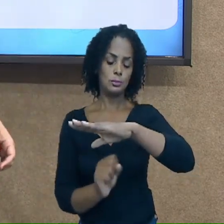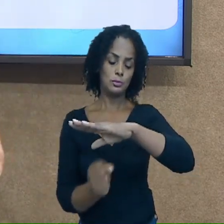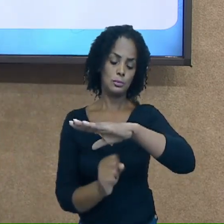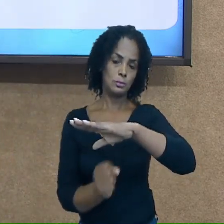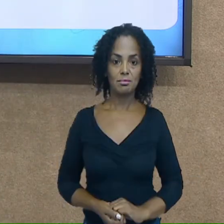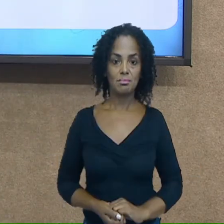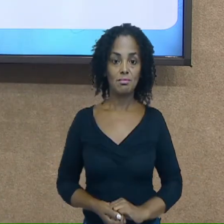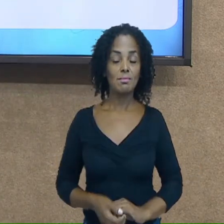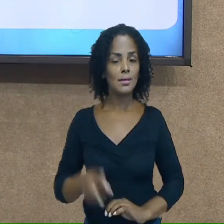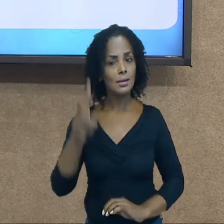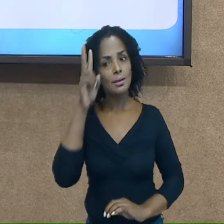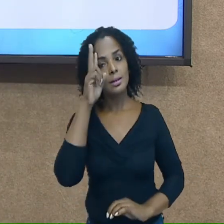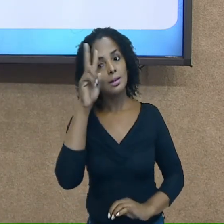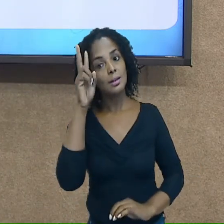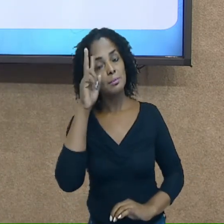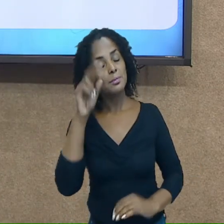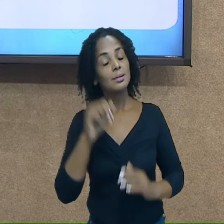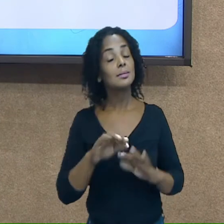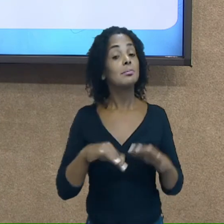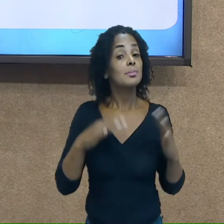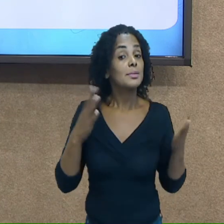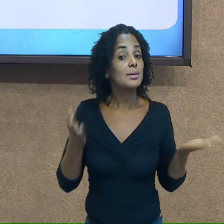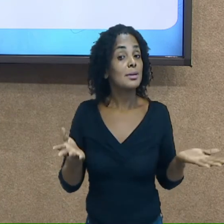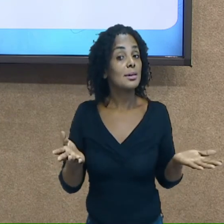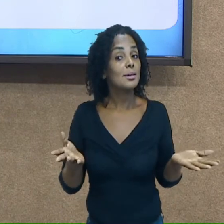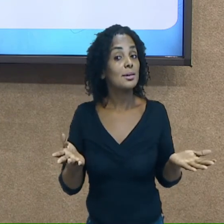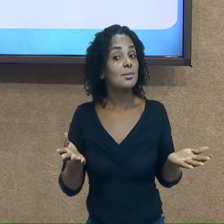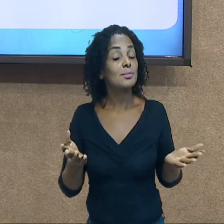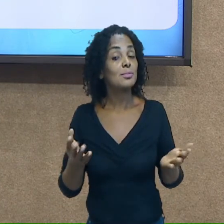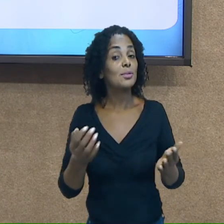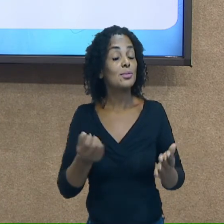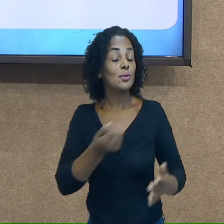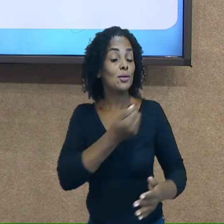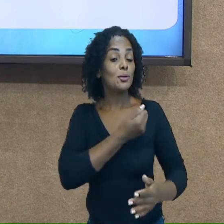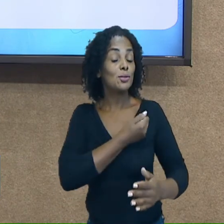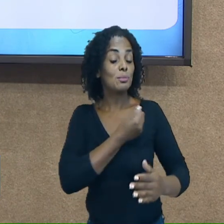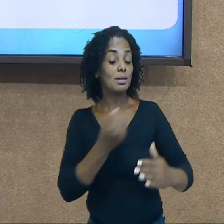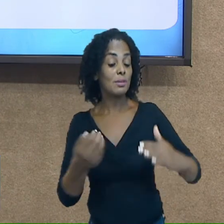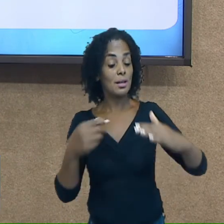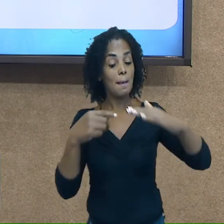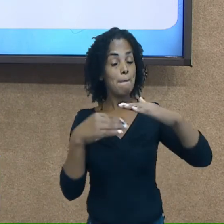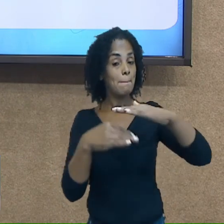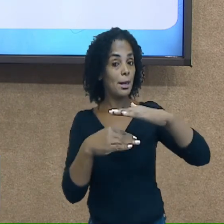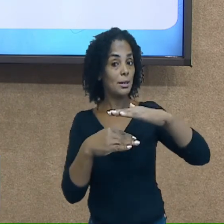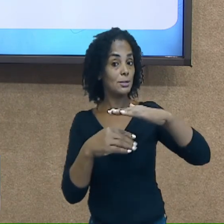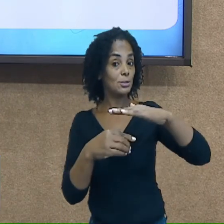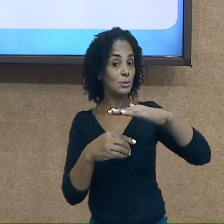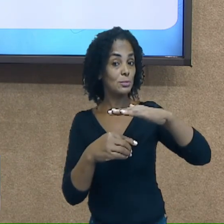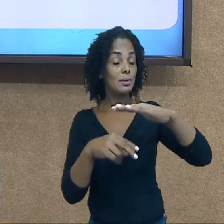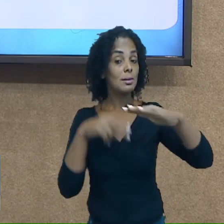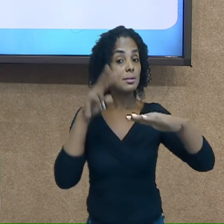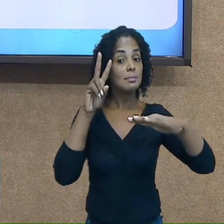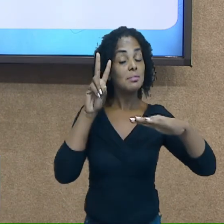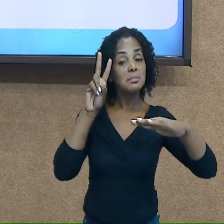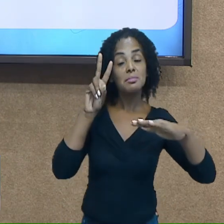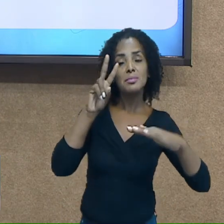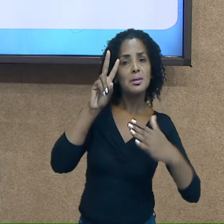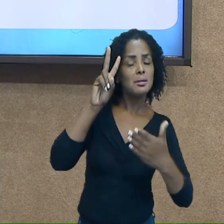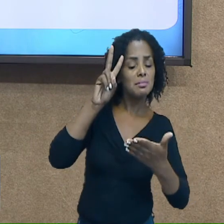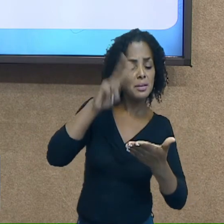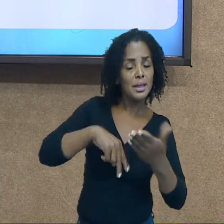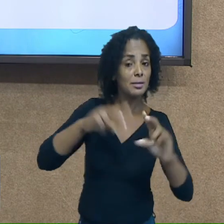4/8, ok? Lembrando então que o algarismo que fica embaixo, que é o denominador, lê-se de